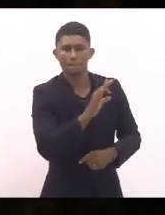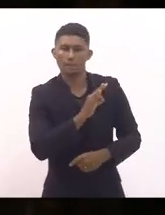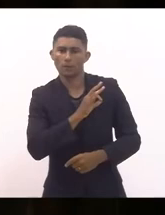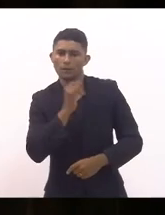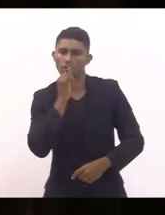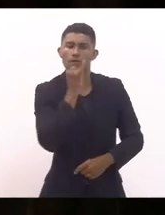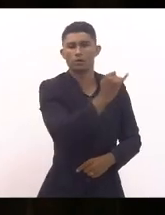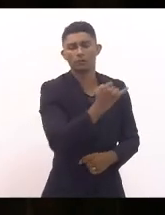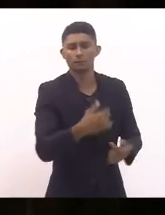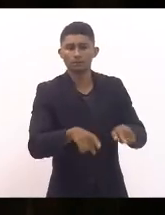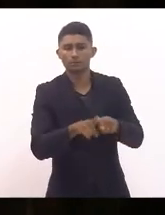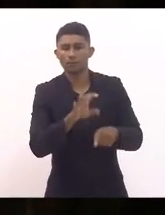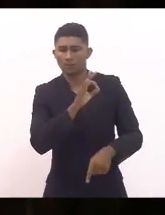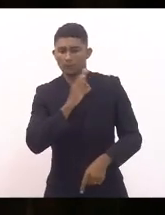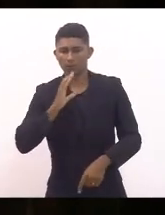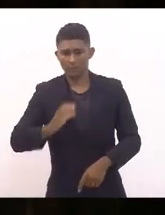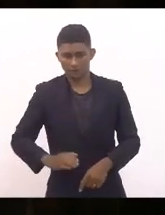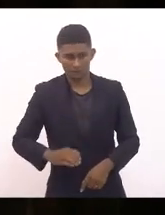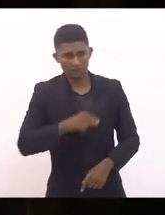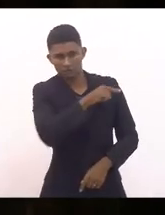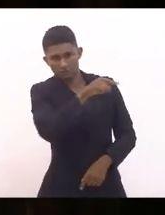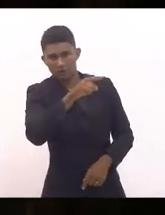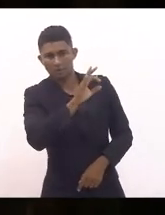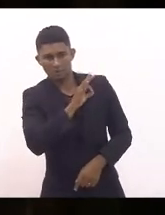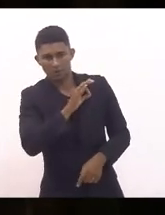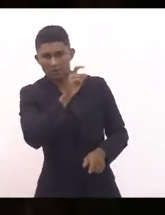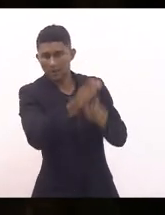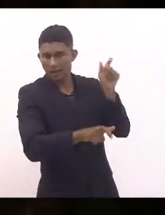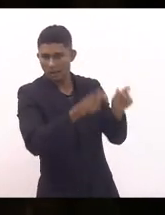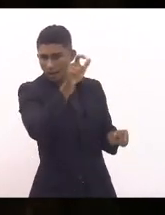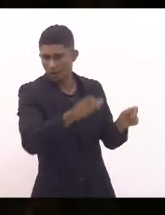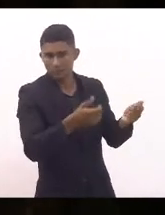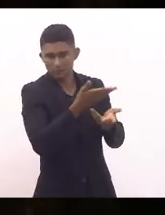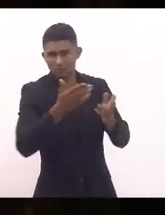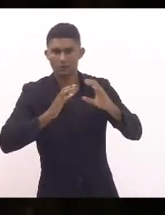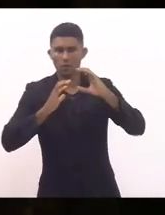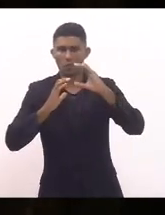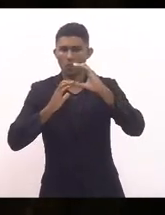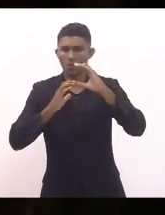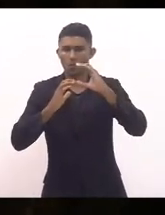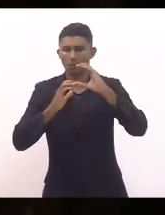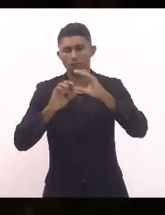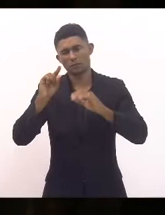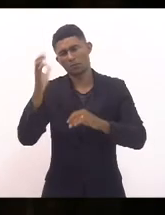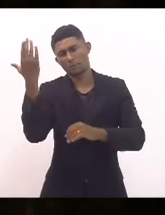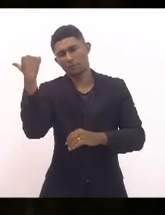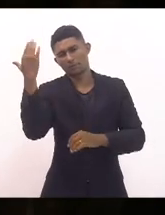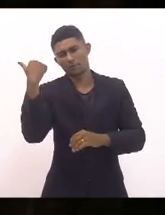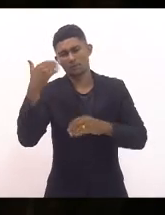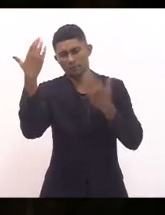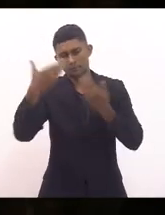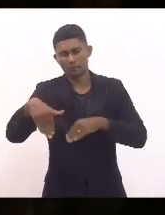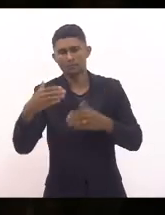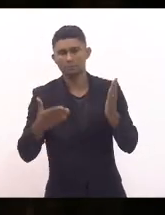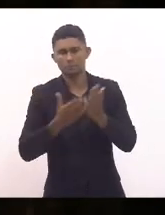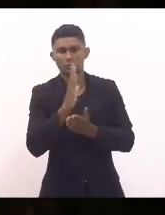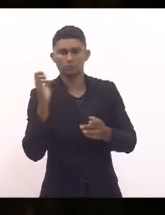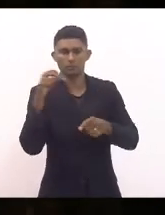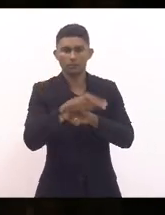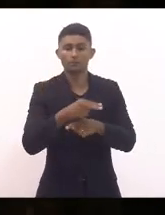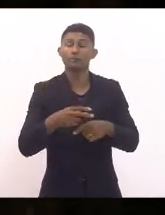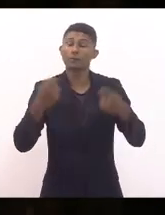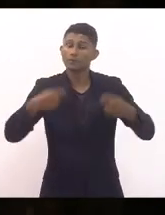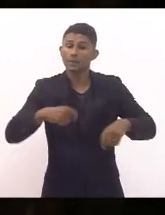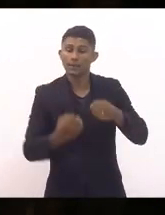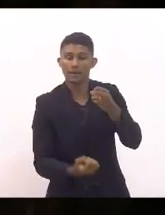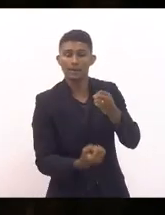após formarmos esses policiais que prestaram o concurso há pouco tempo, que a gente crie a Delegacia de Descoberta